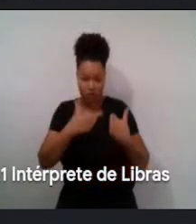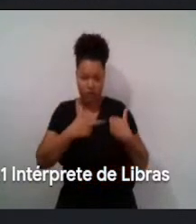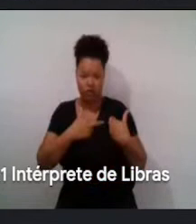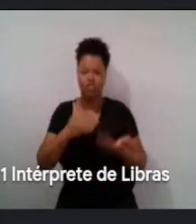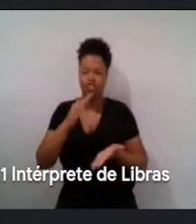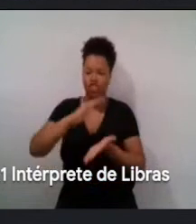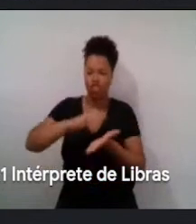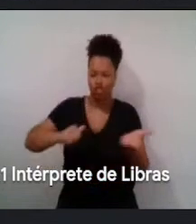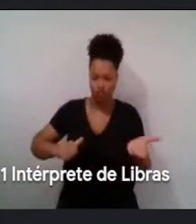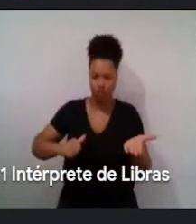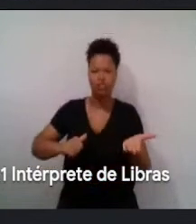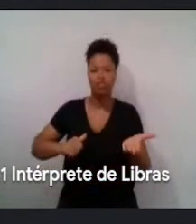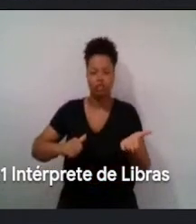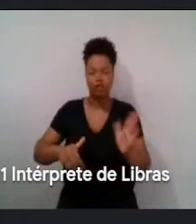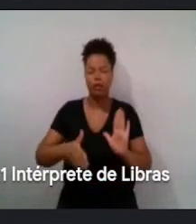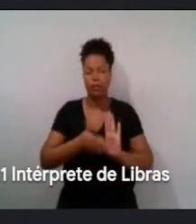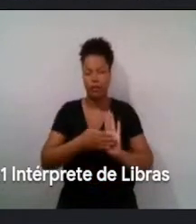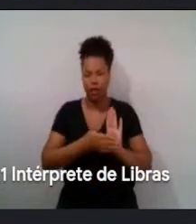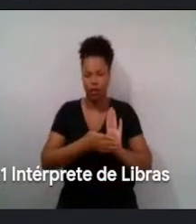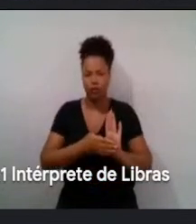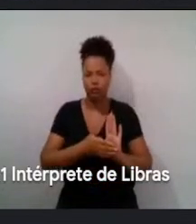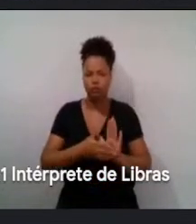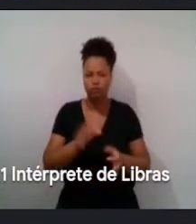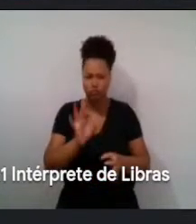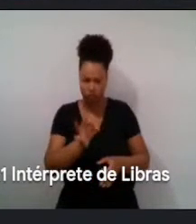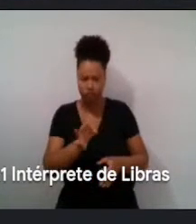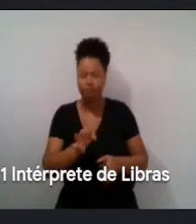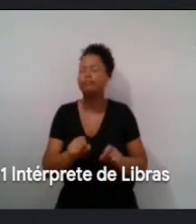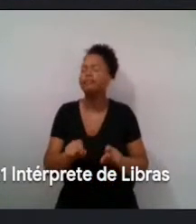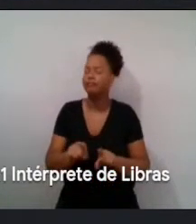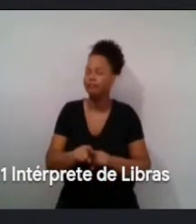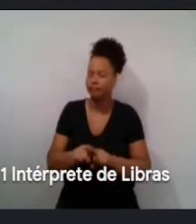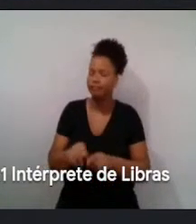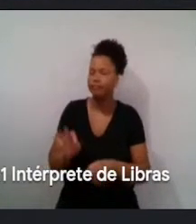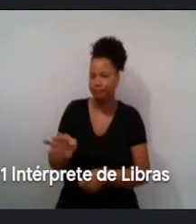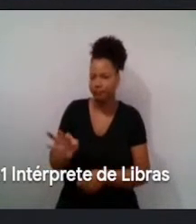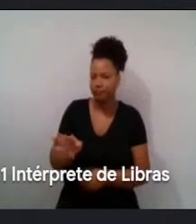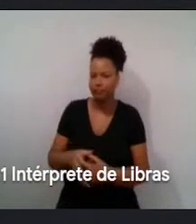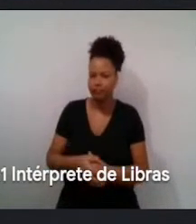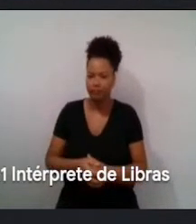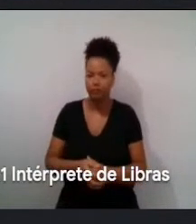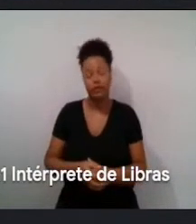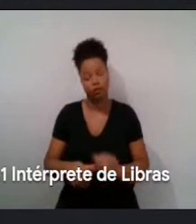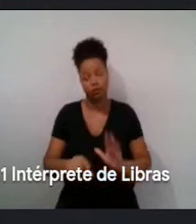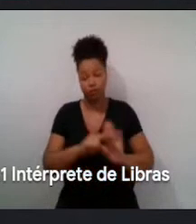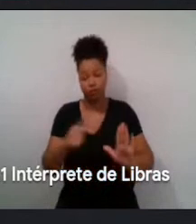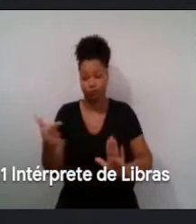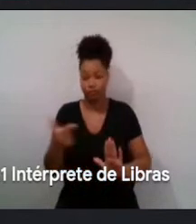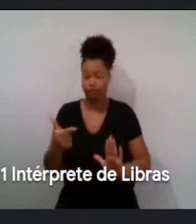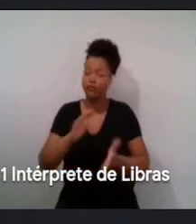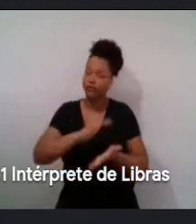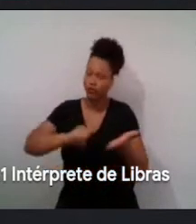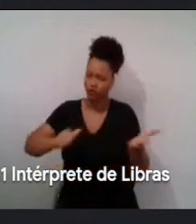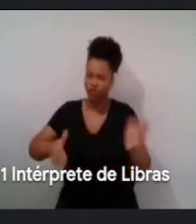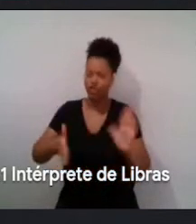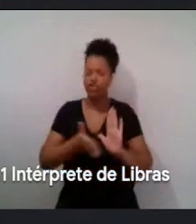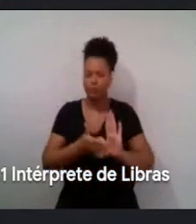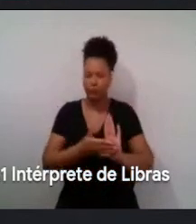Ana Isso Paula? mesmo, senhor Certo. presidente. Então, perfeito. O item 2 retirado de pauta, né, doutora? É de